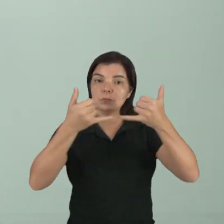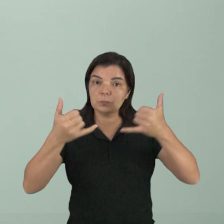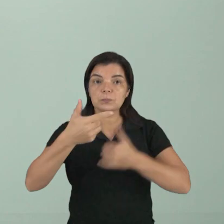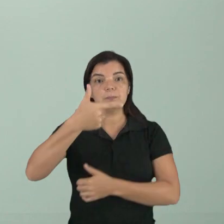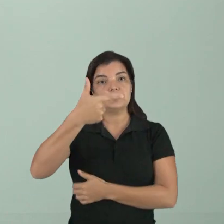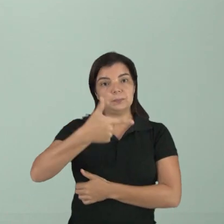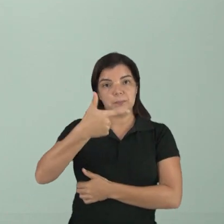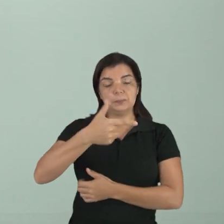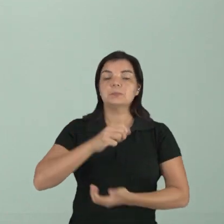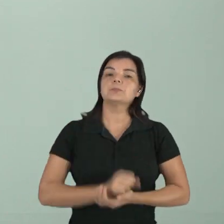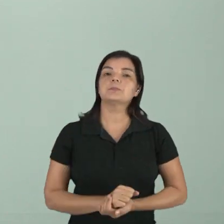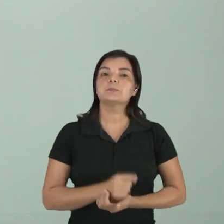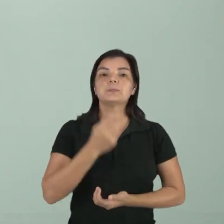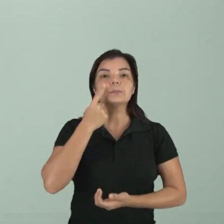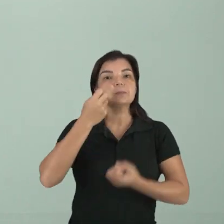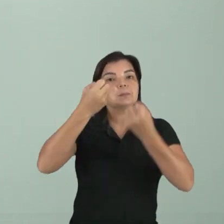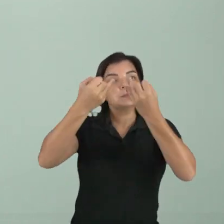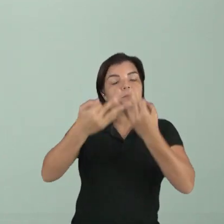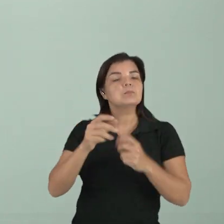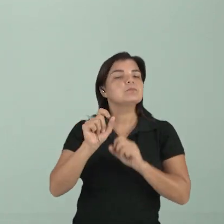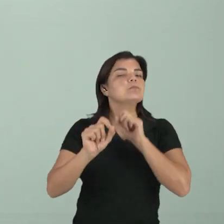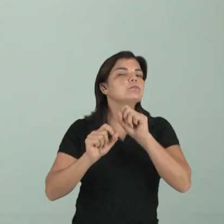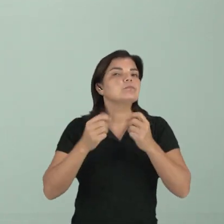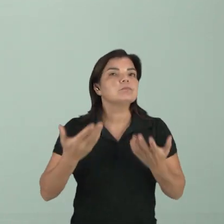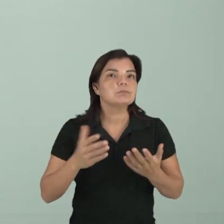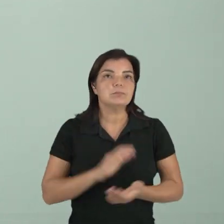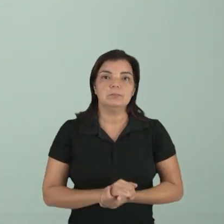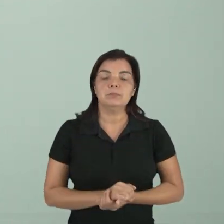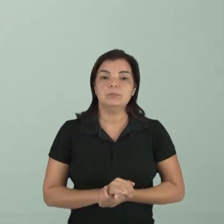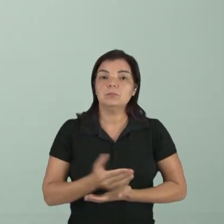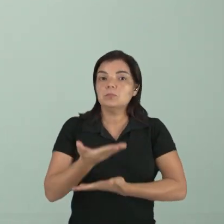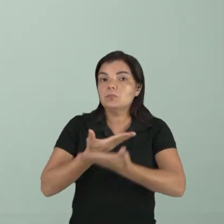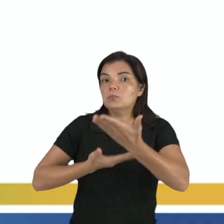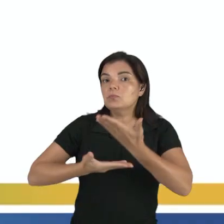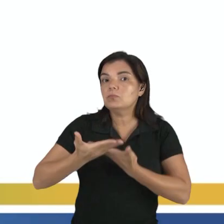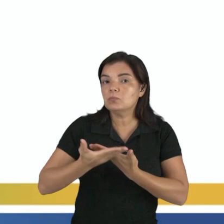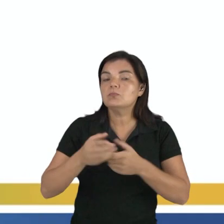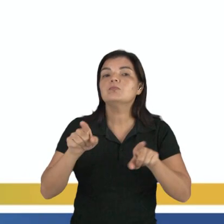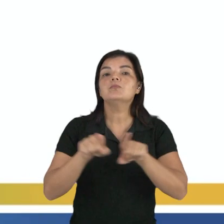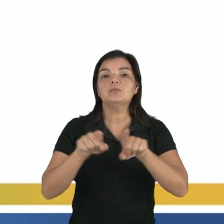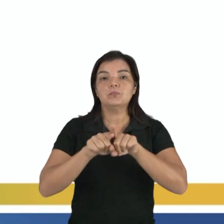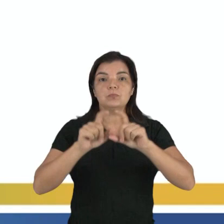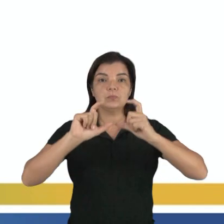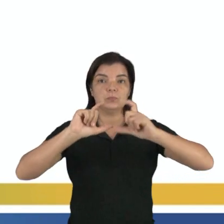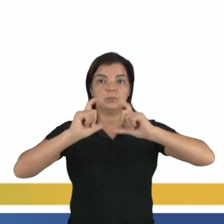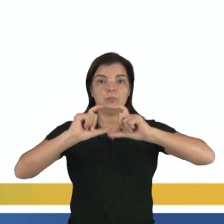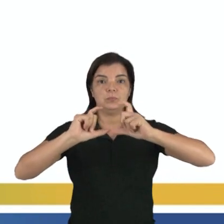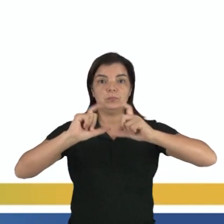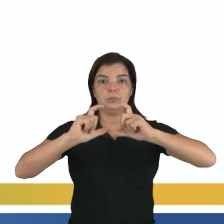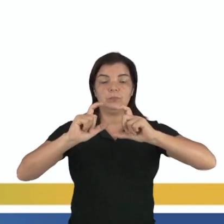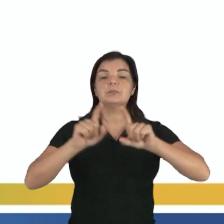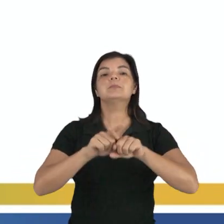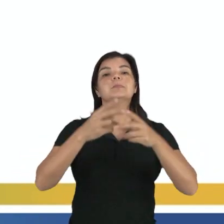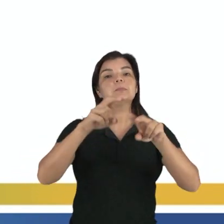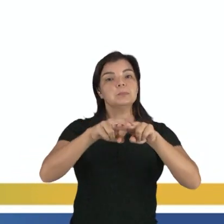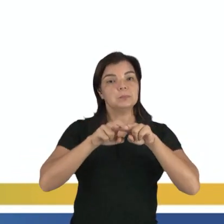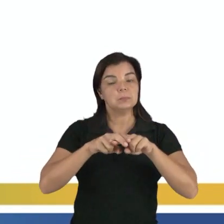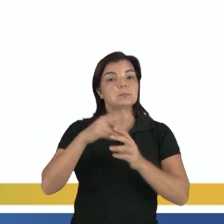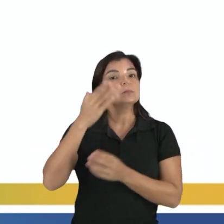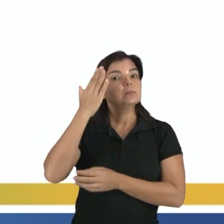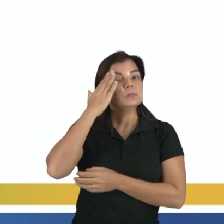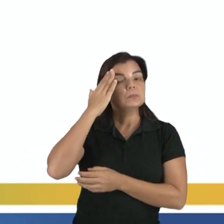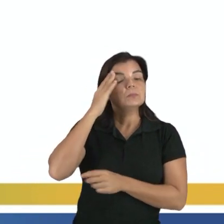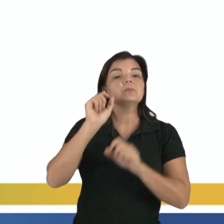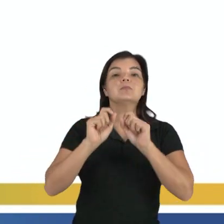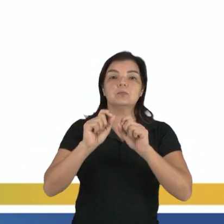2 pessoal aqui nós vamos falar basicamente tá Associação de Resistores tá para isso a gente precisa primeiro